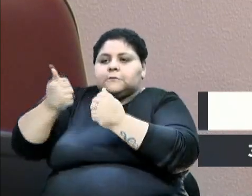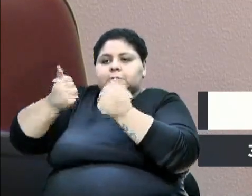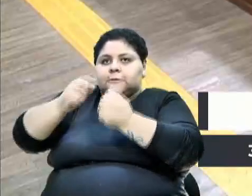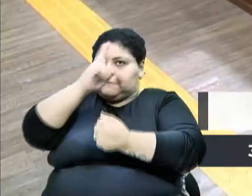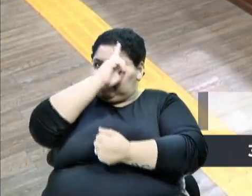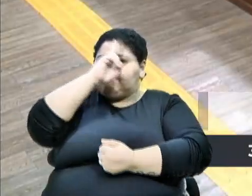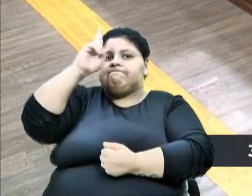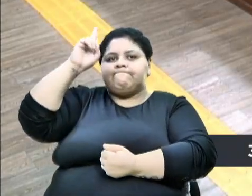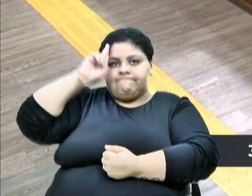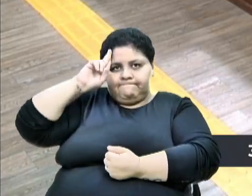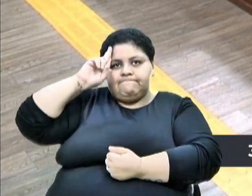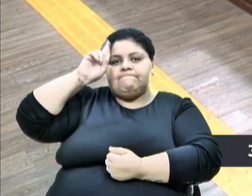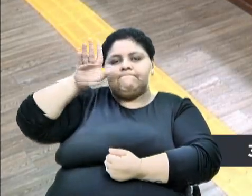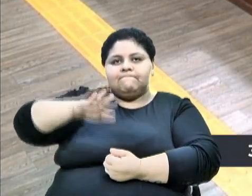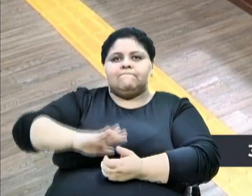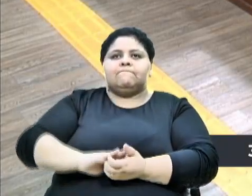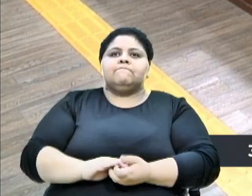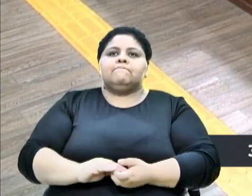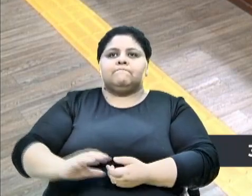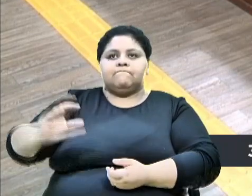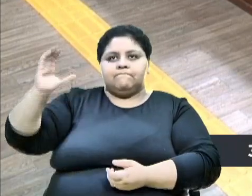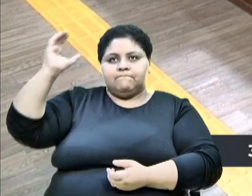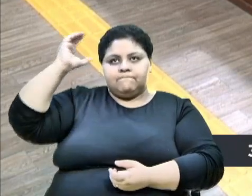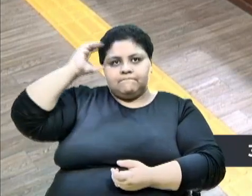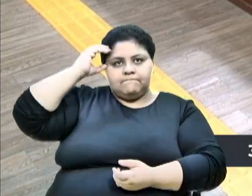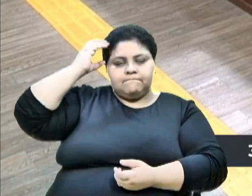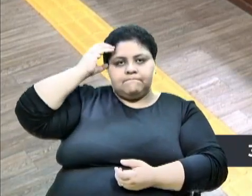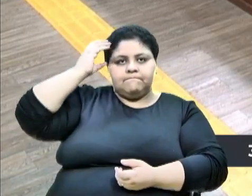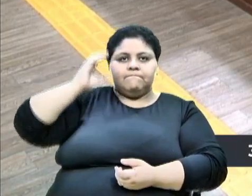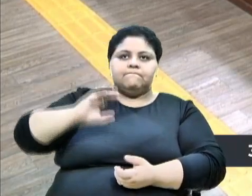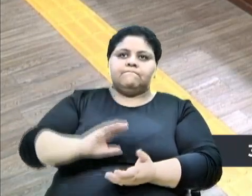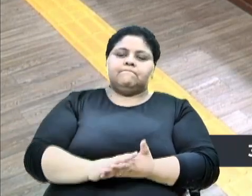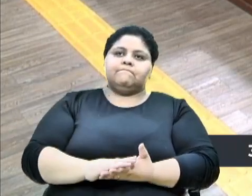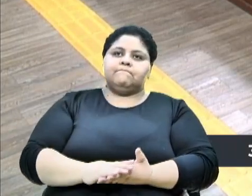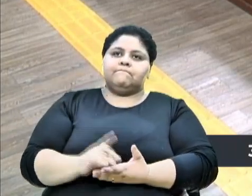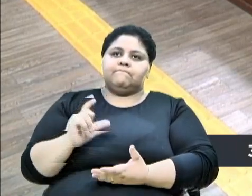presidente. Obrigado, Cadore. Com a palavra na tribuna.